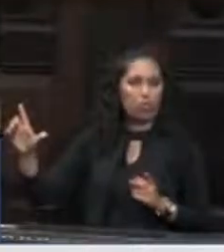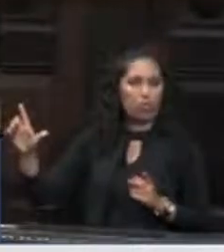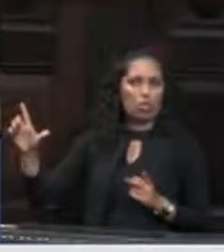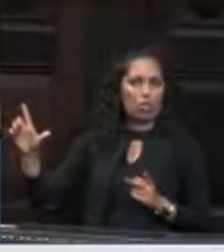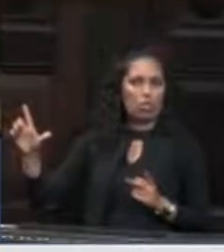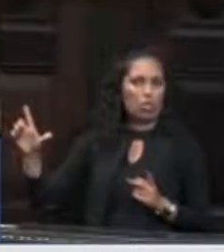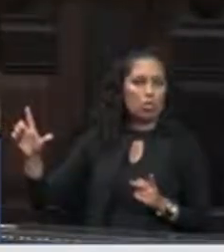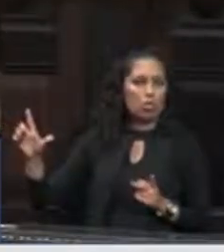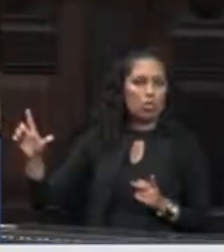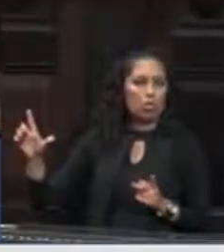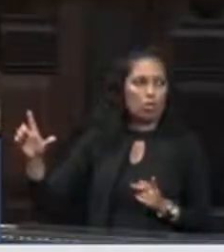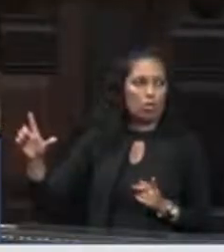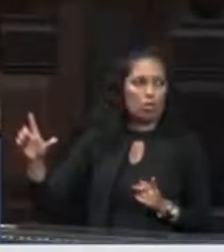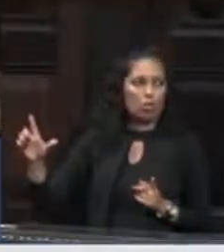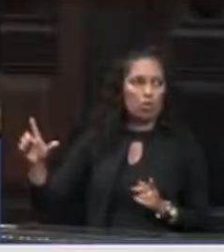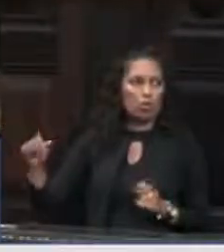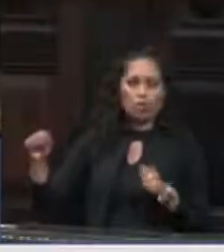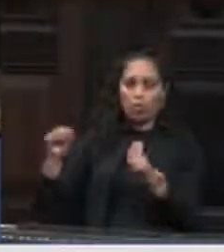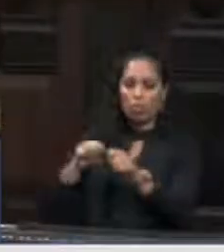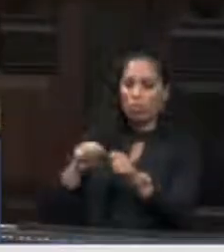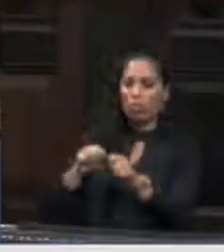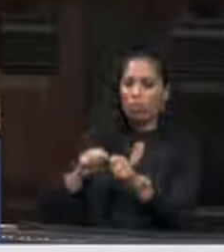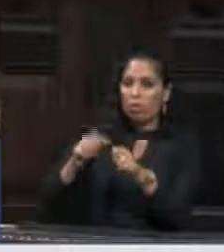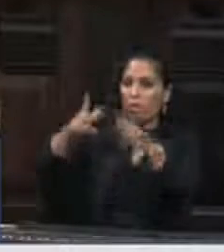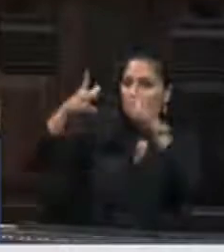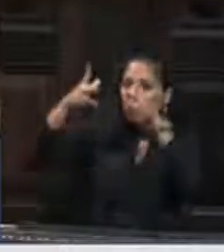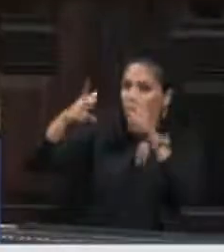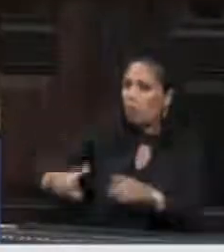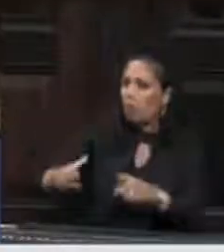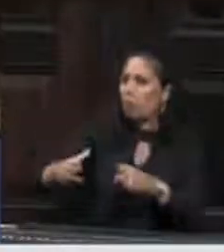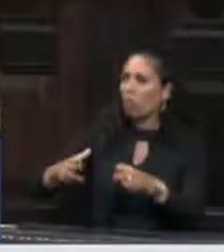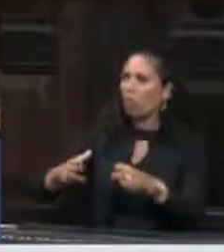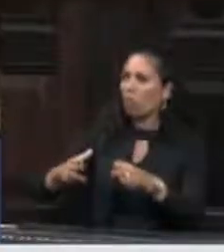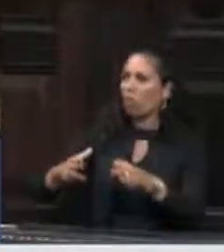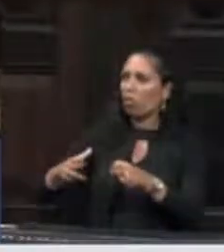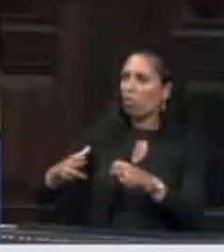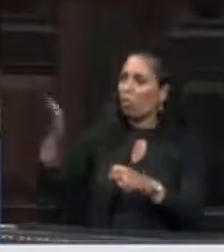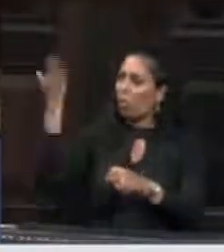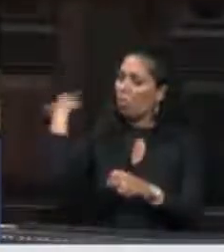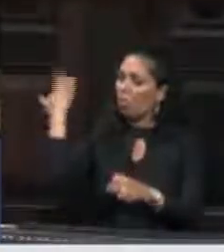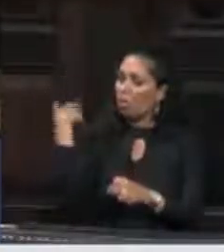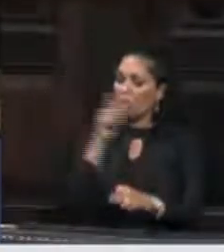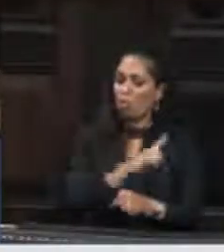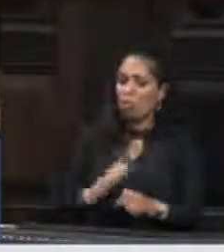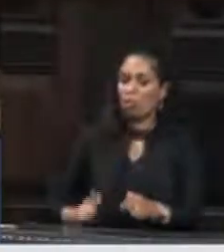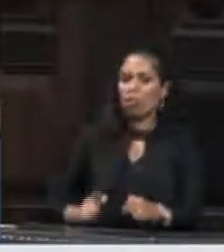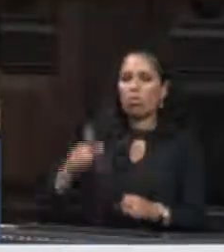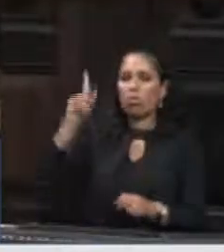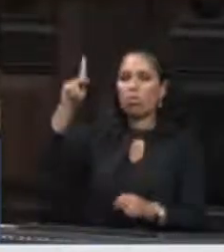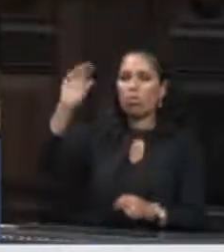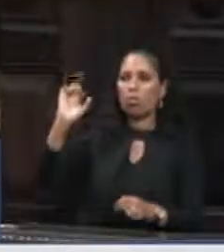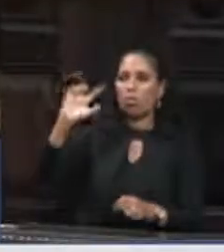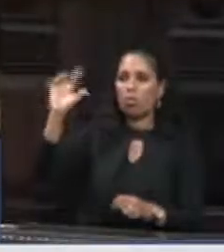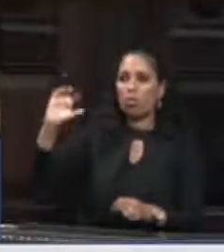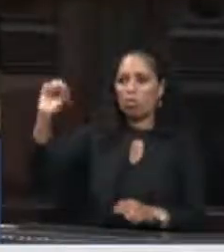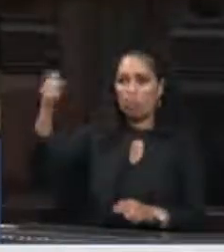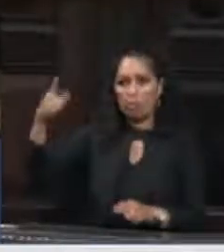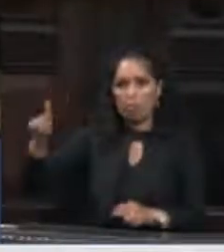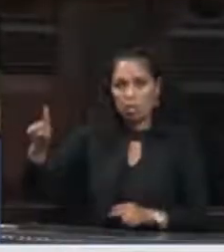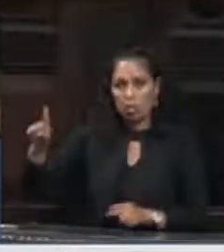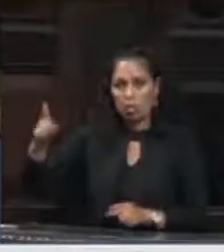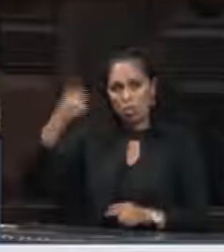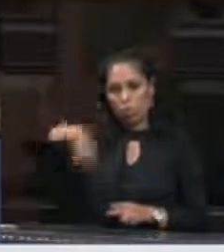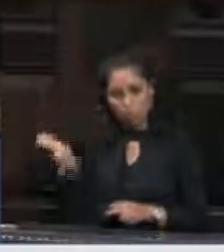Márcio Pacheco, com quem tem um excelente diálogo, que interrompa essa prática, desde já, cortando mal pela raiz, de mandar para